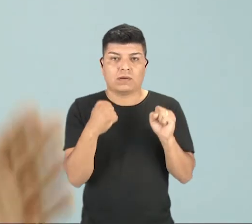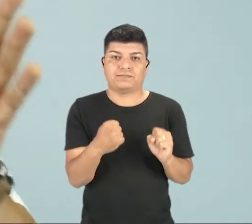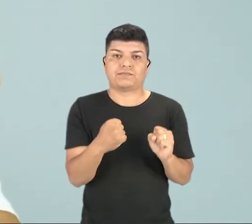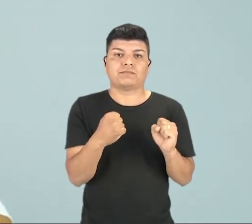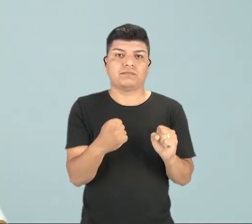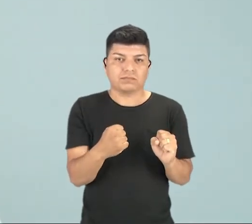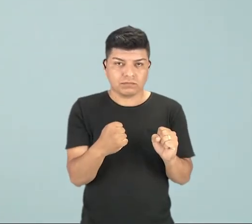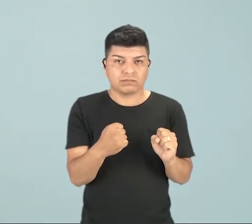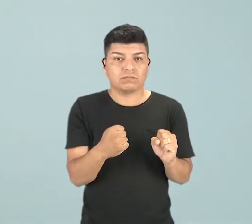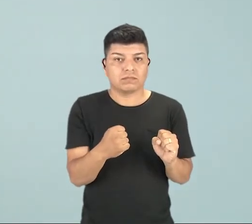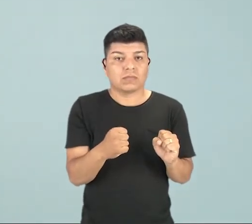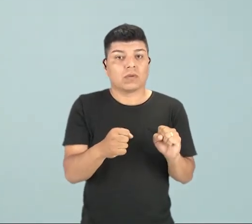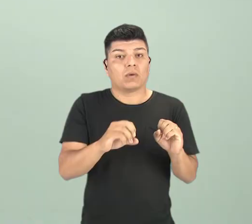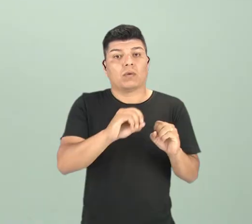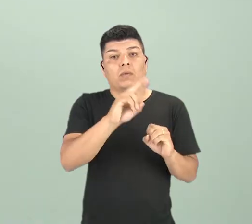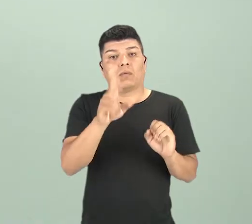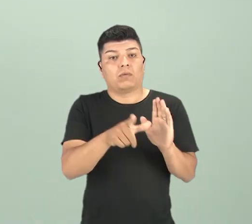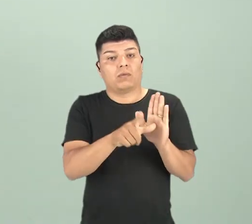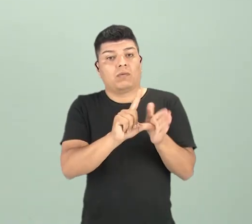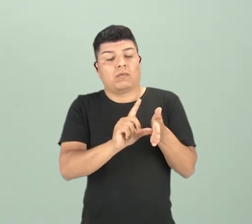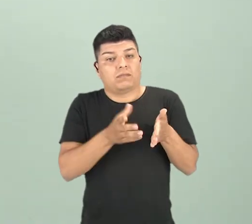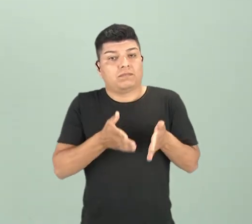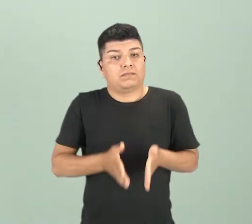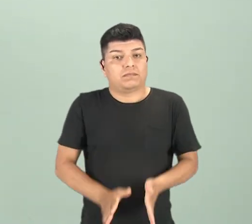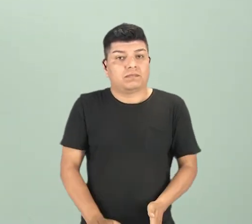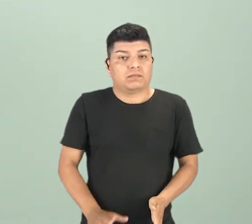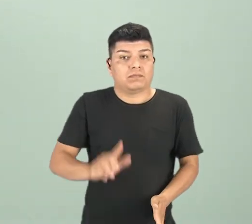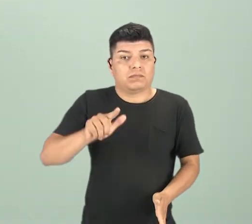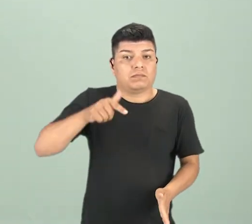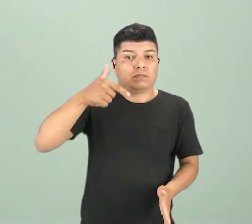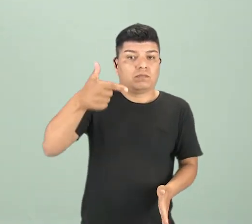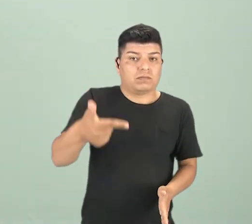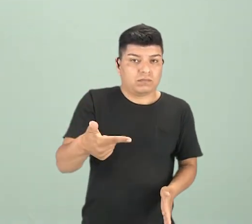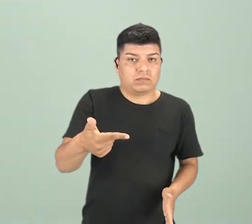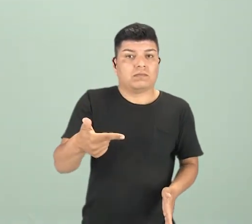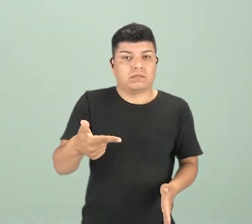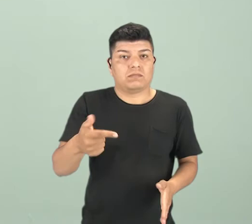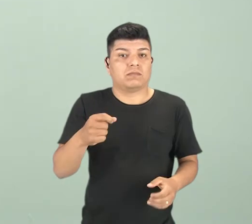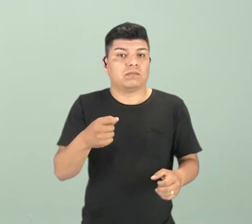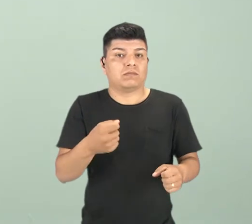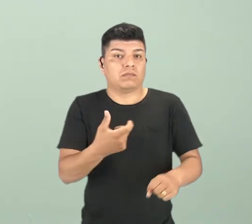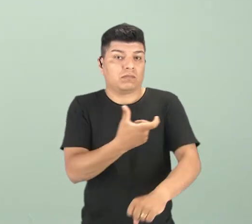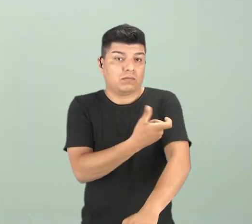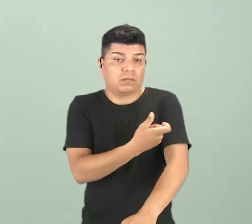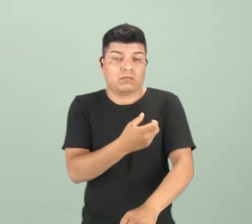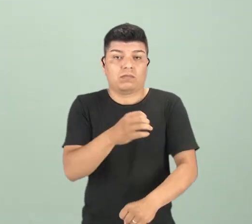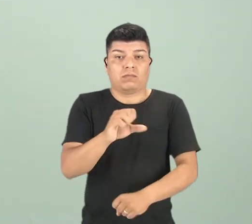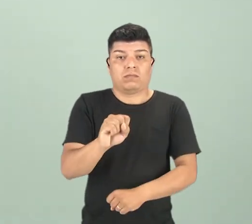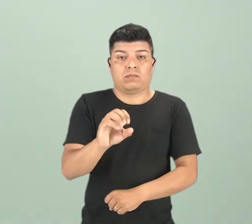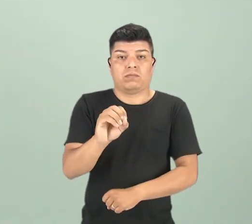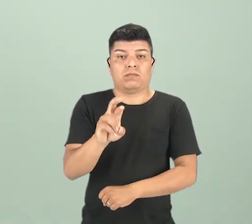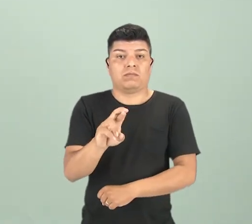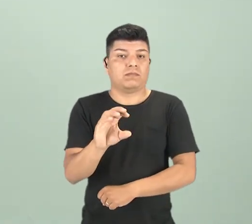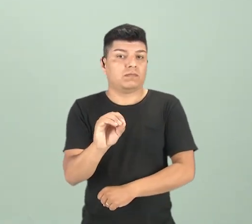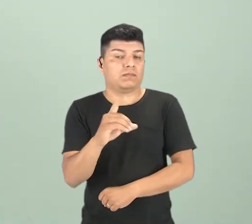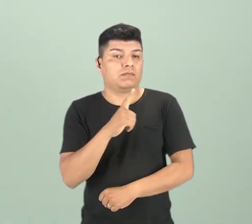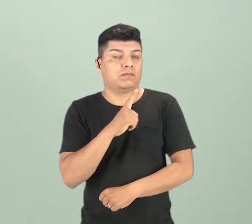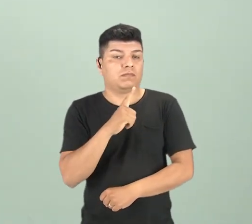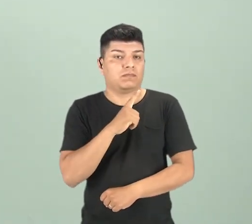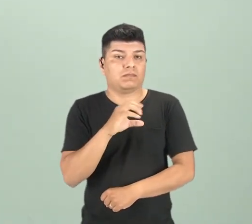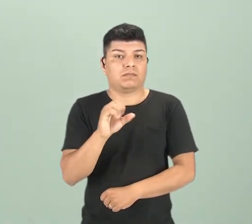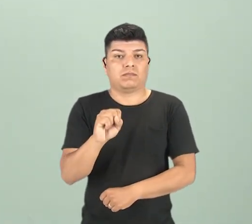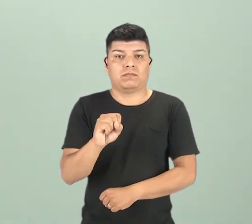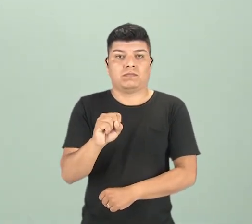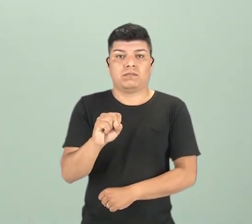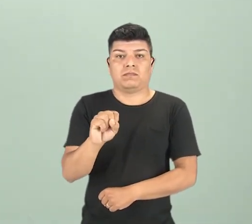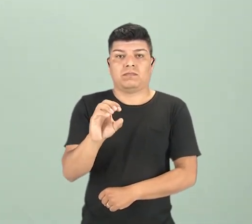né, ou antes do parto, minutos antes, ou logo após, injetar um soro, que vai ter, né, no soro,